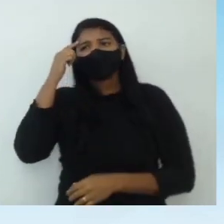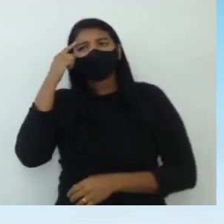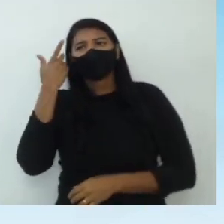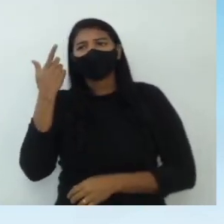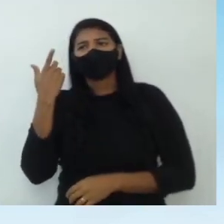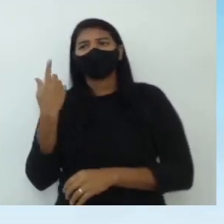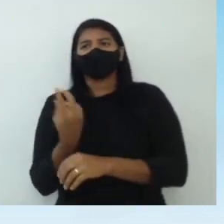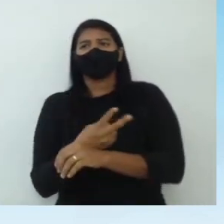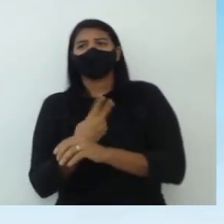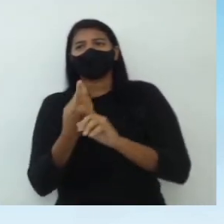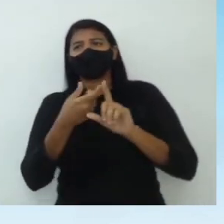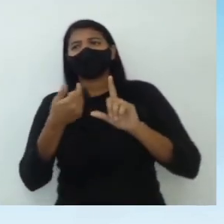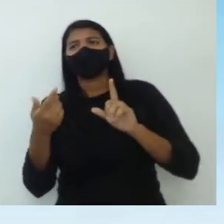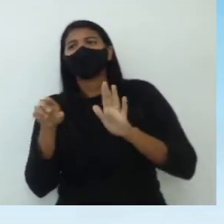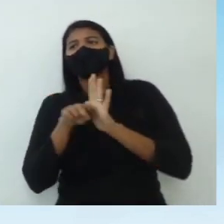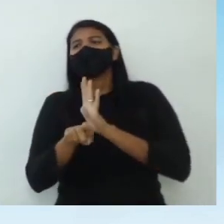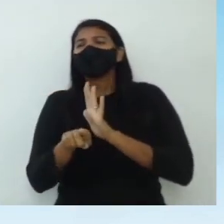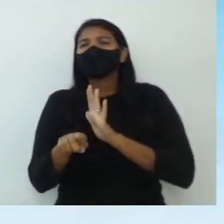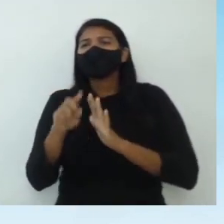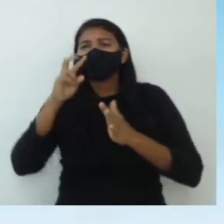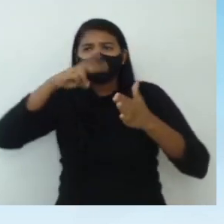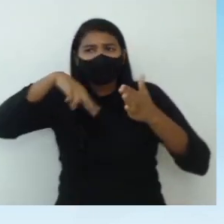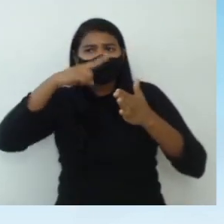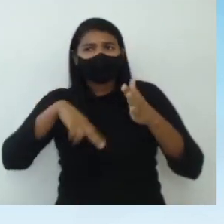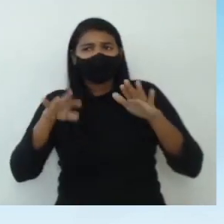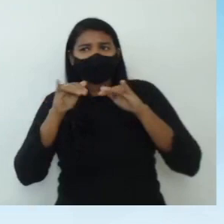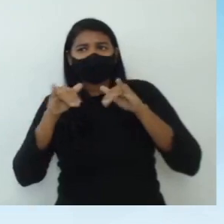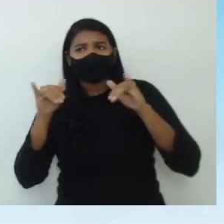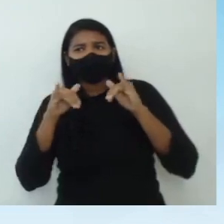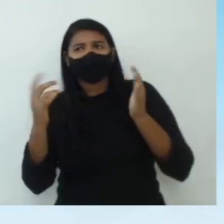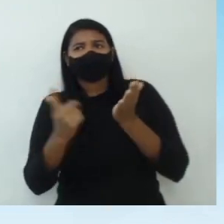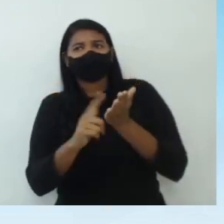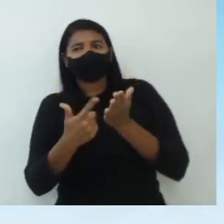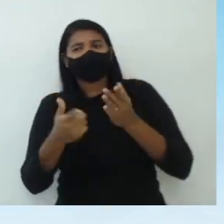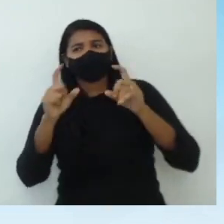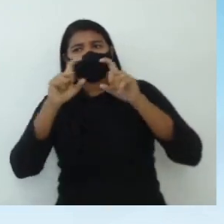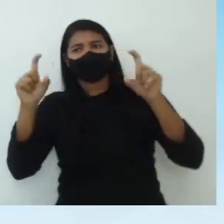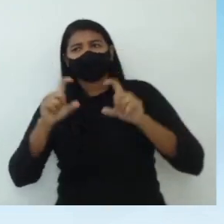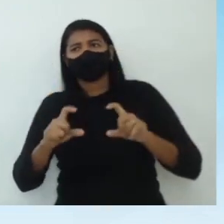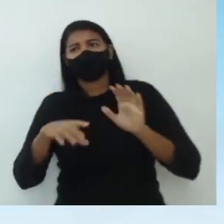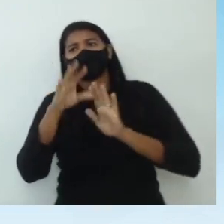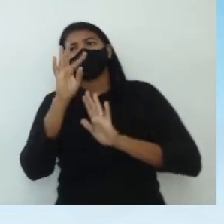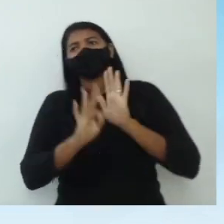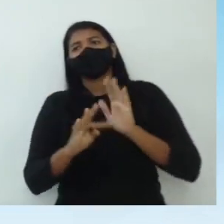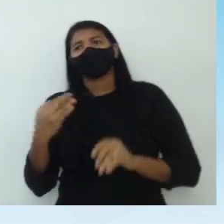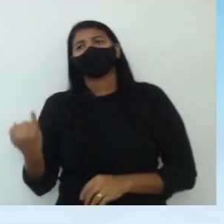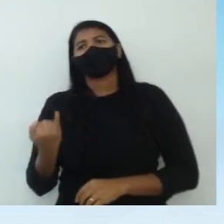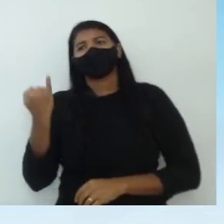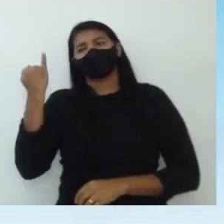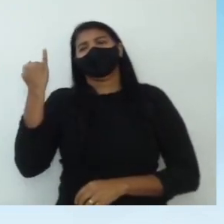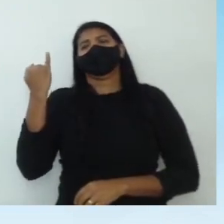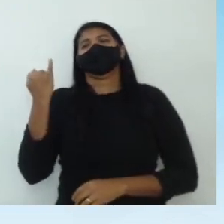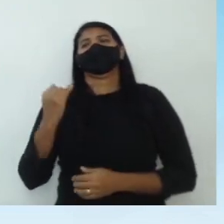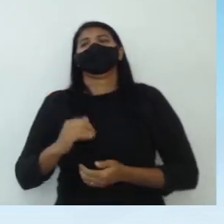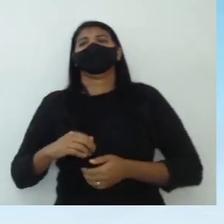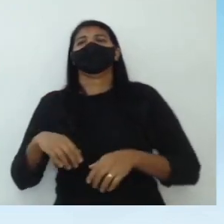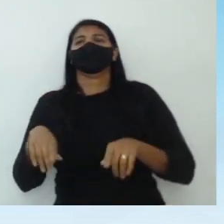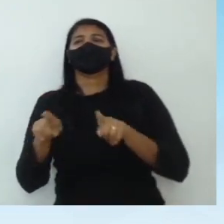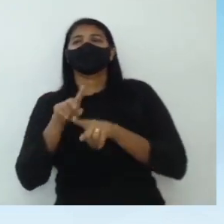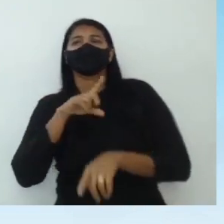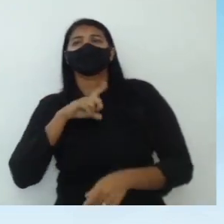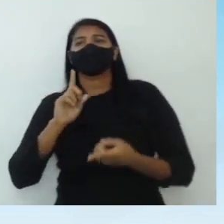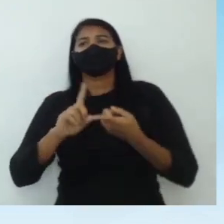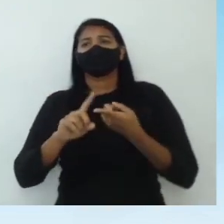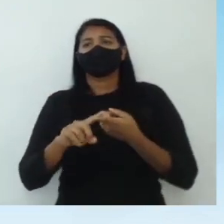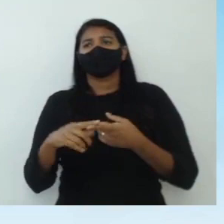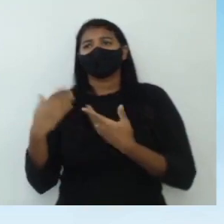Google, exatamente, não é? Perguntar, ler notícias, textos, não é? Exato, existem tutoriais para tudo e também